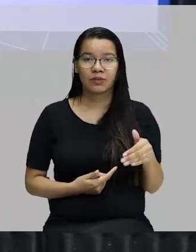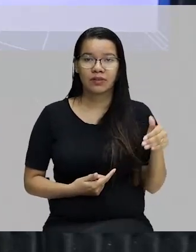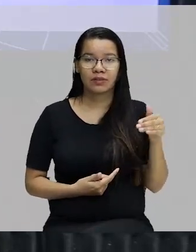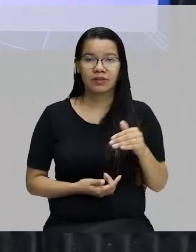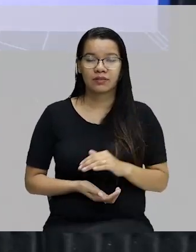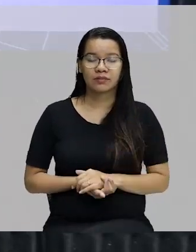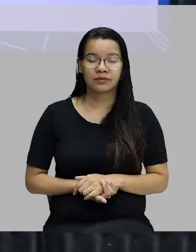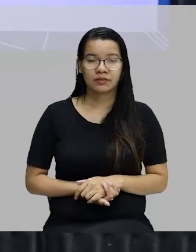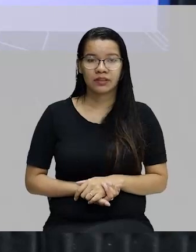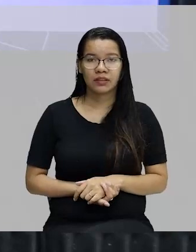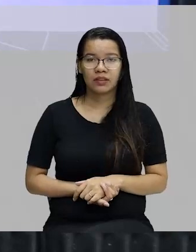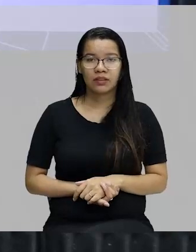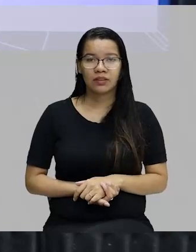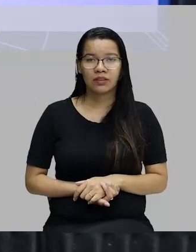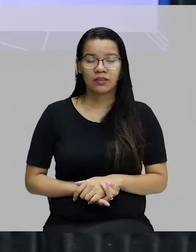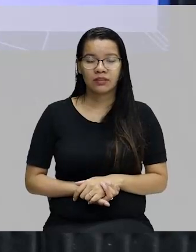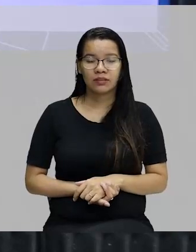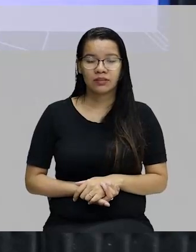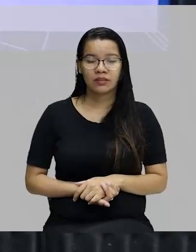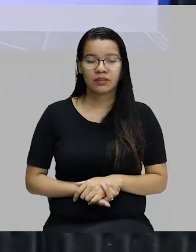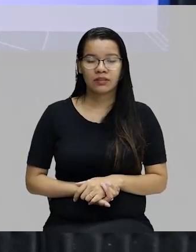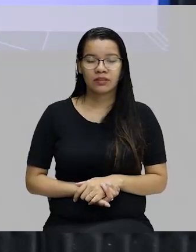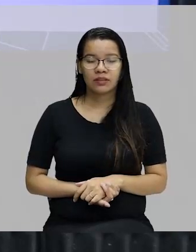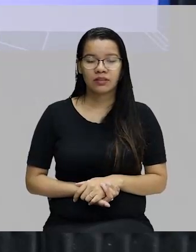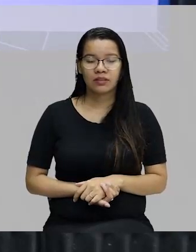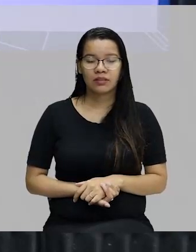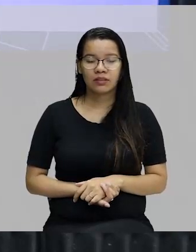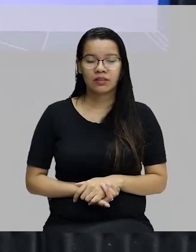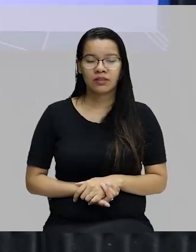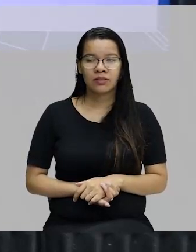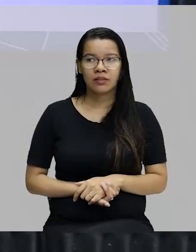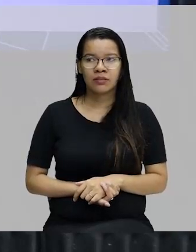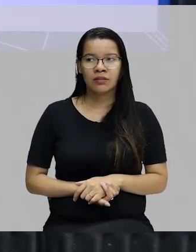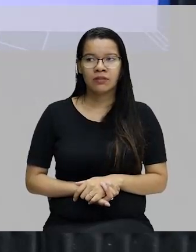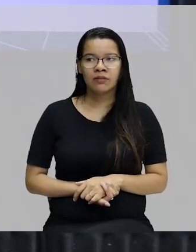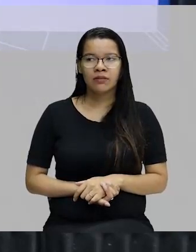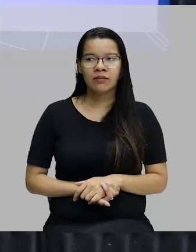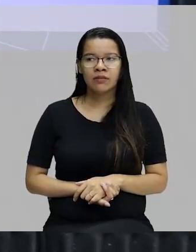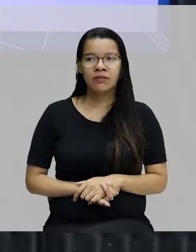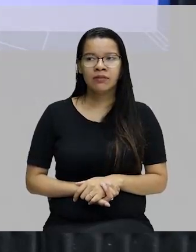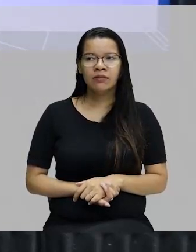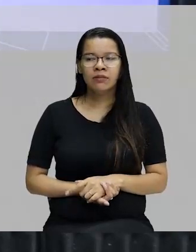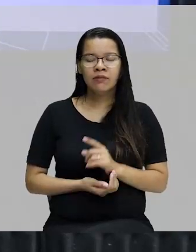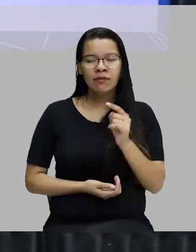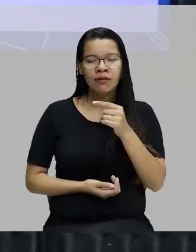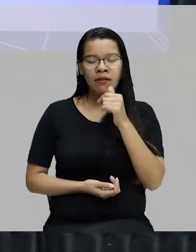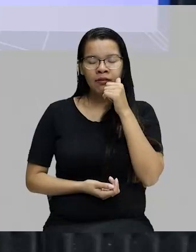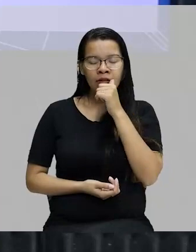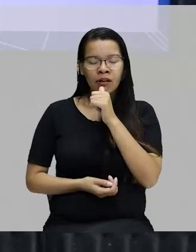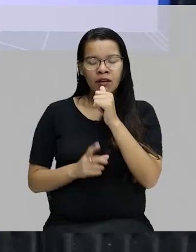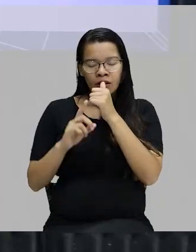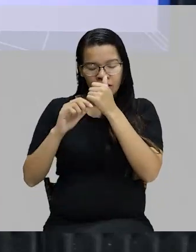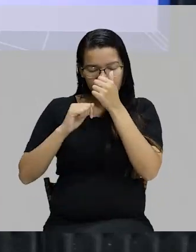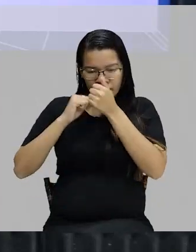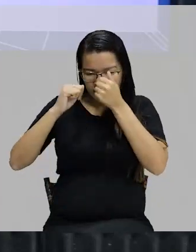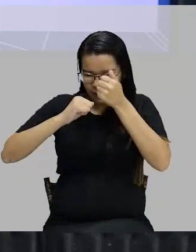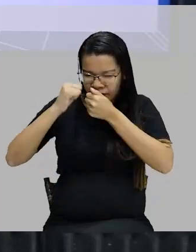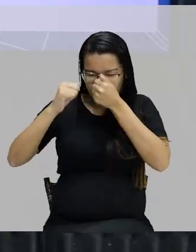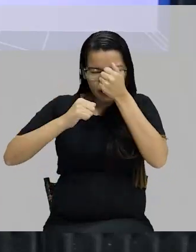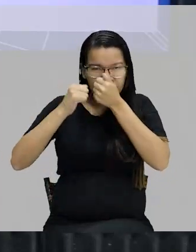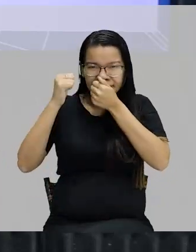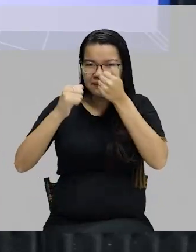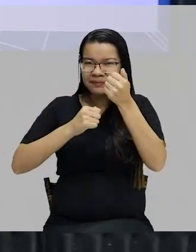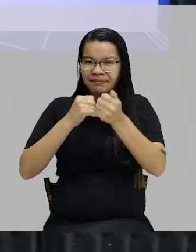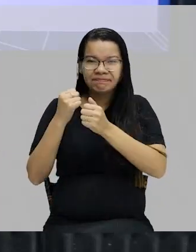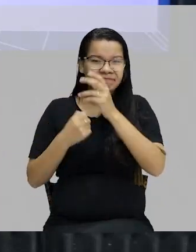são conduzidas. She is fast runner, seria runner, ela é uma corredora rápida e